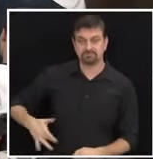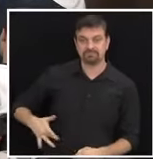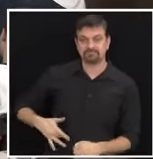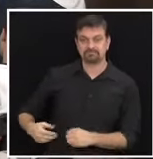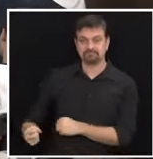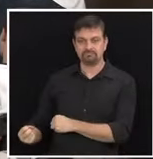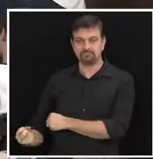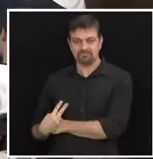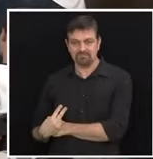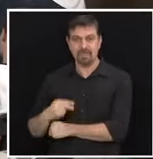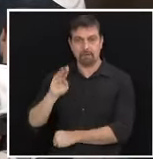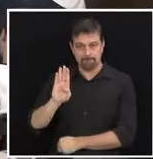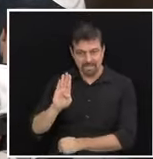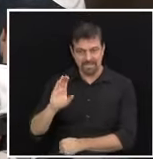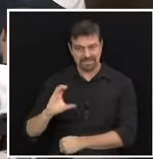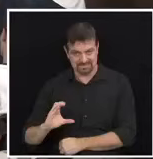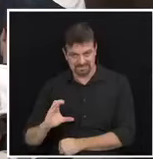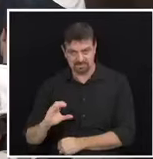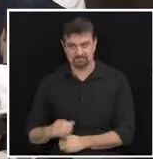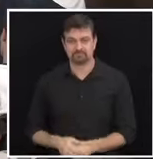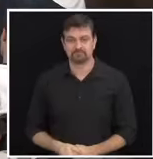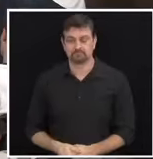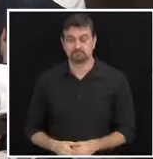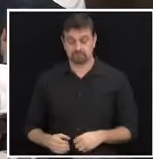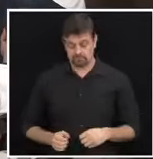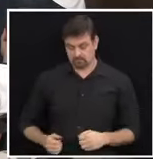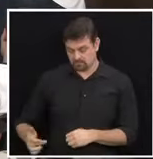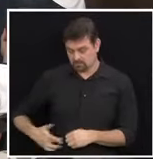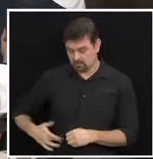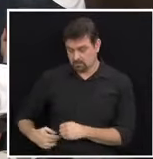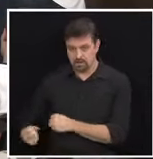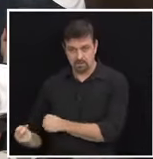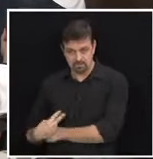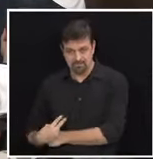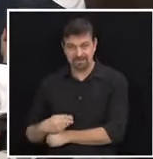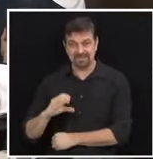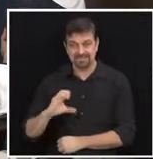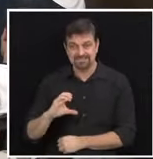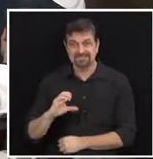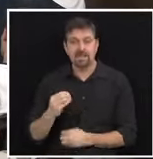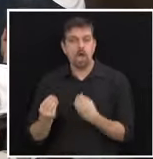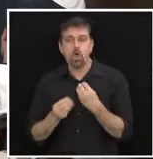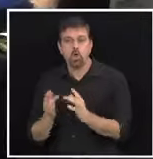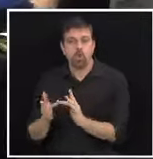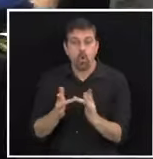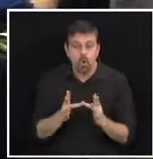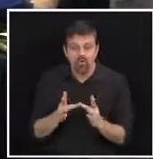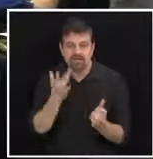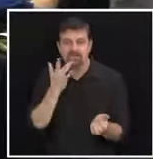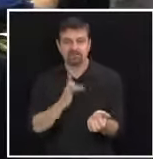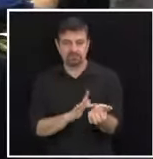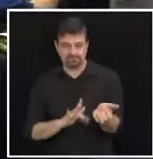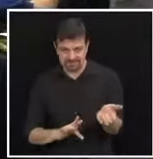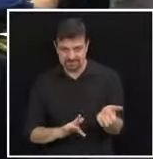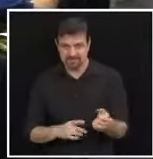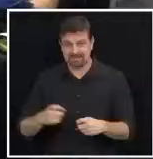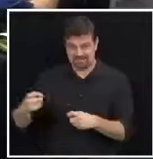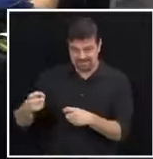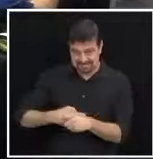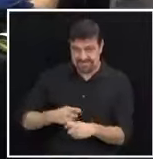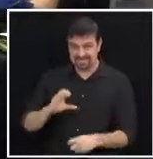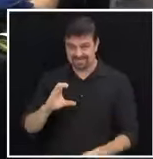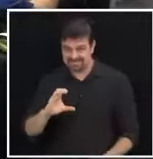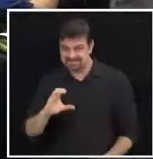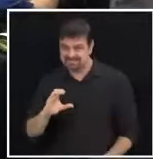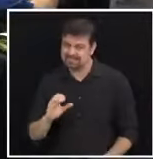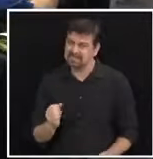hepatite B e C. A hepatite C, a transmissão é basicamente pelo contato do sangue. A transmissão sexual da hepatite C